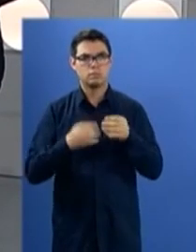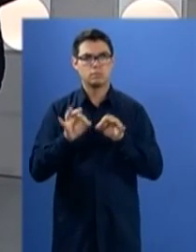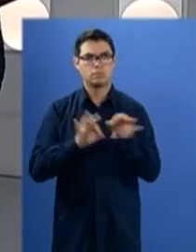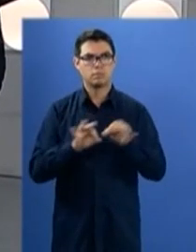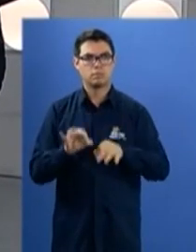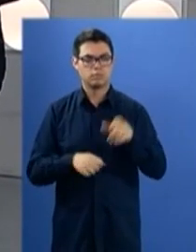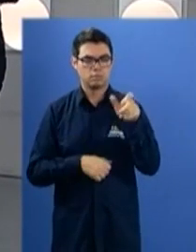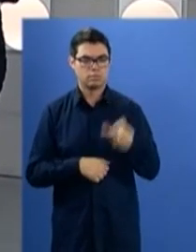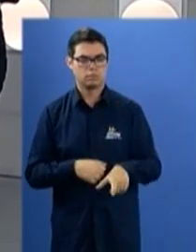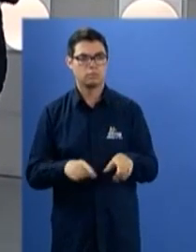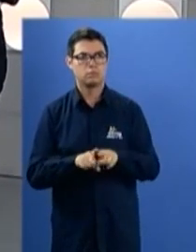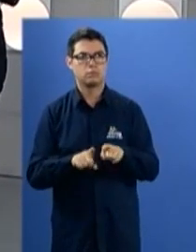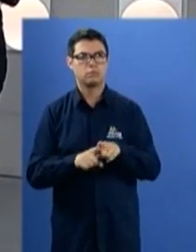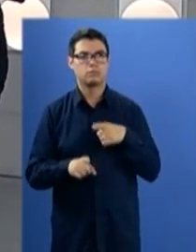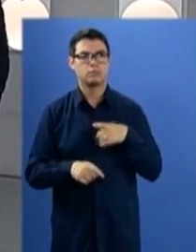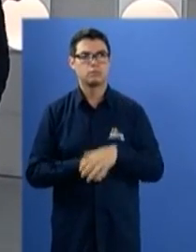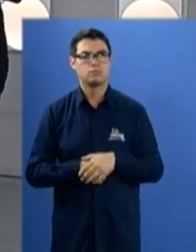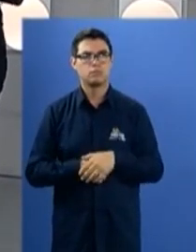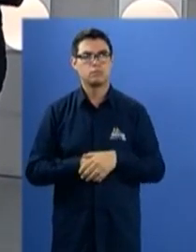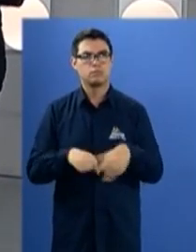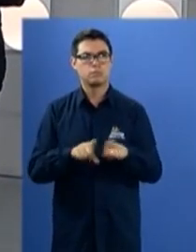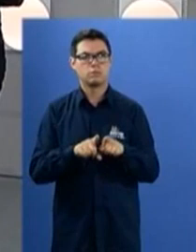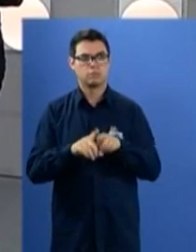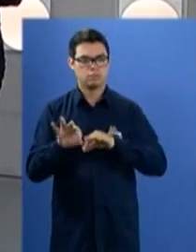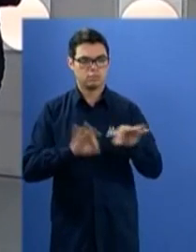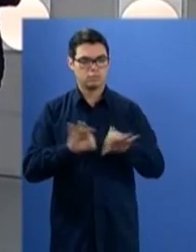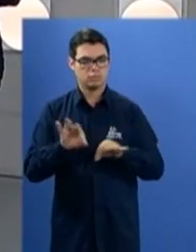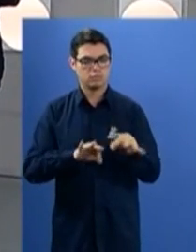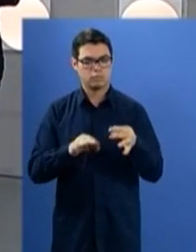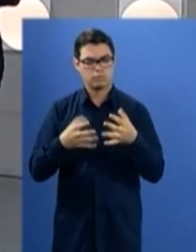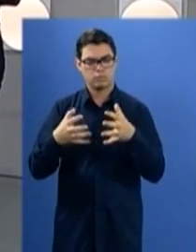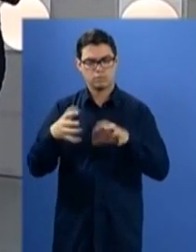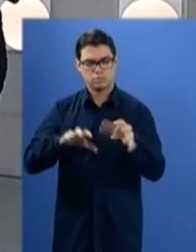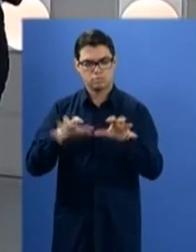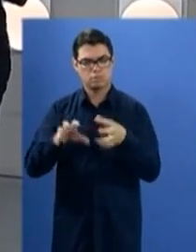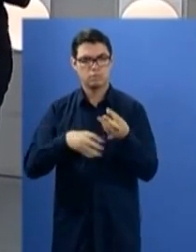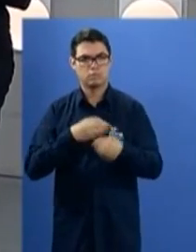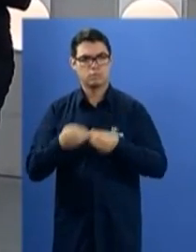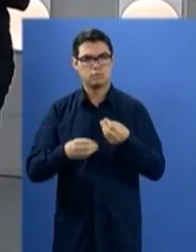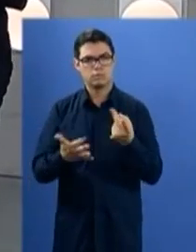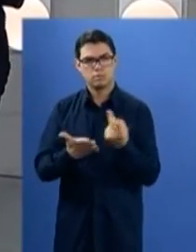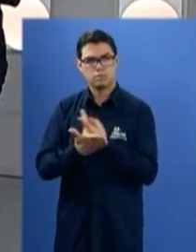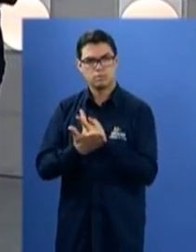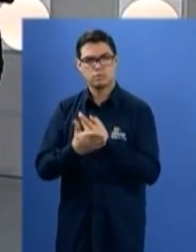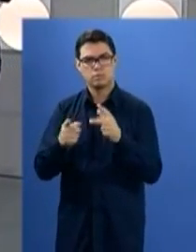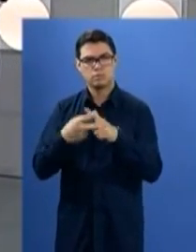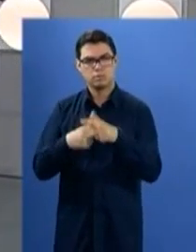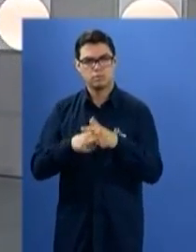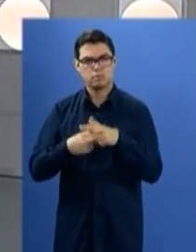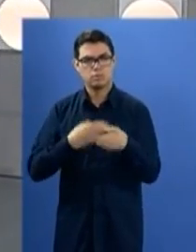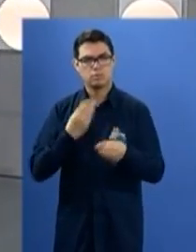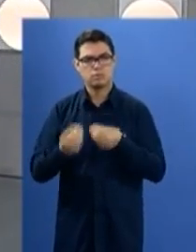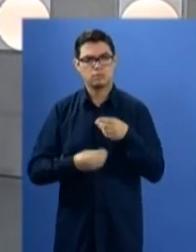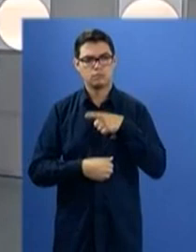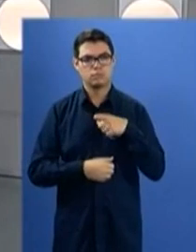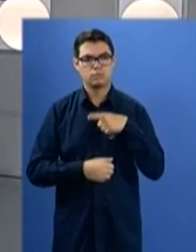operador? Os instrumentos estão de acordo com o projeto da peça? Um erro no instrumento, será